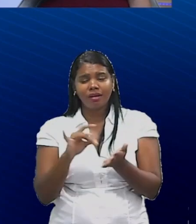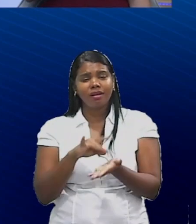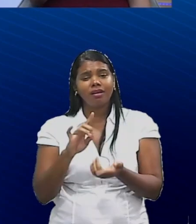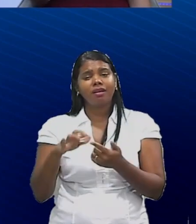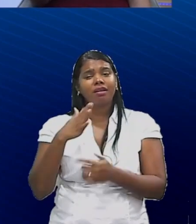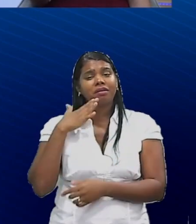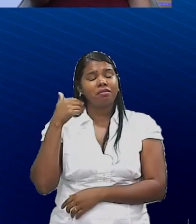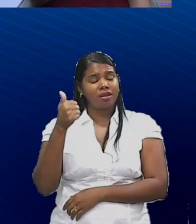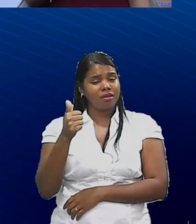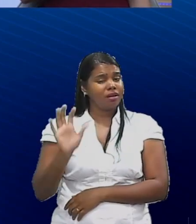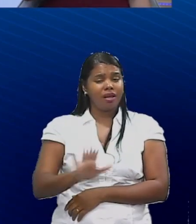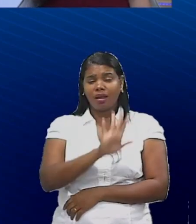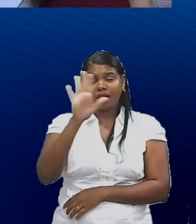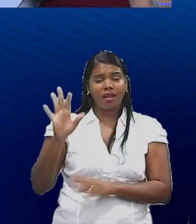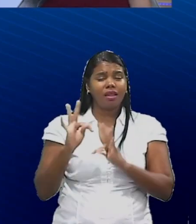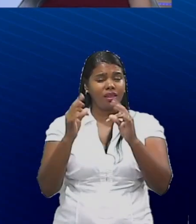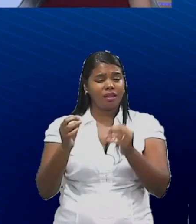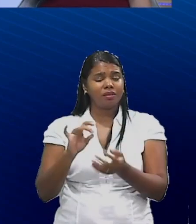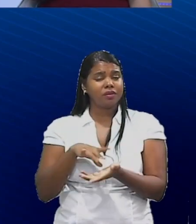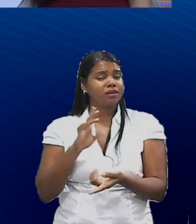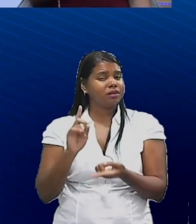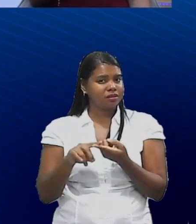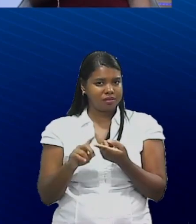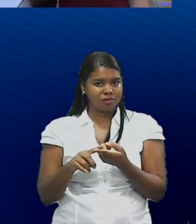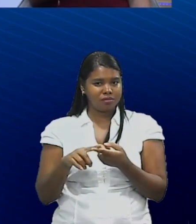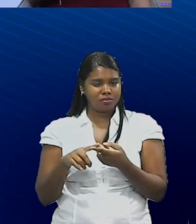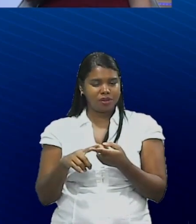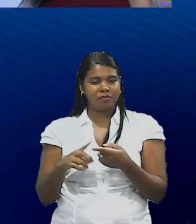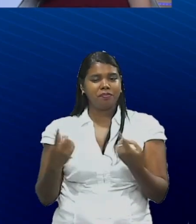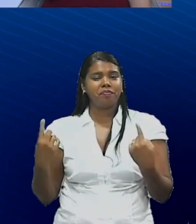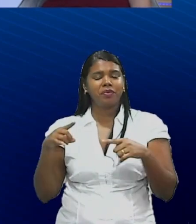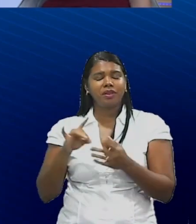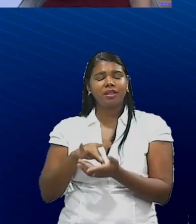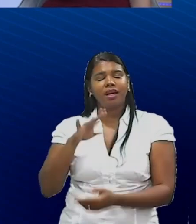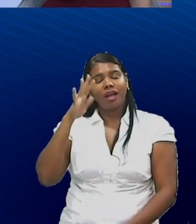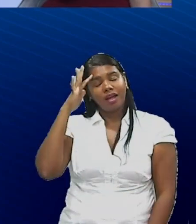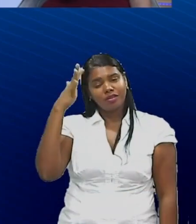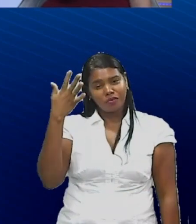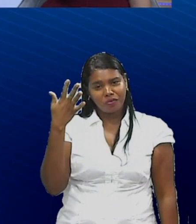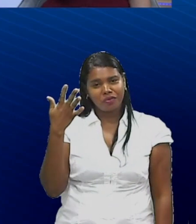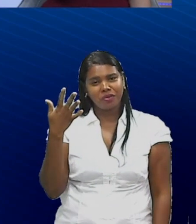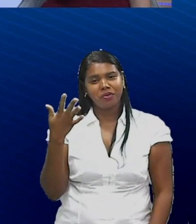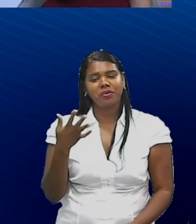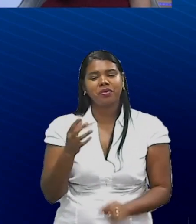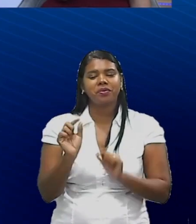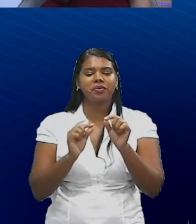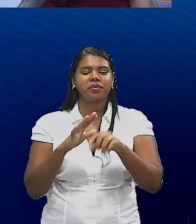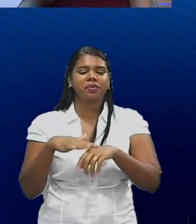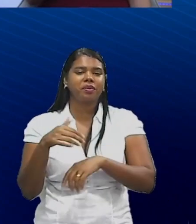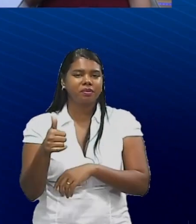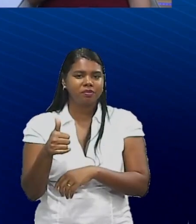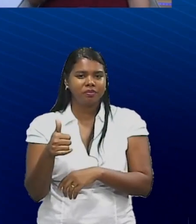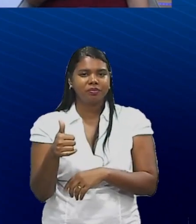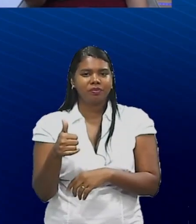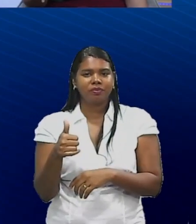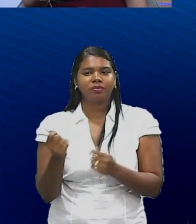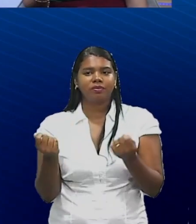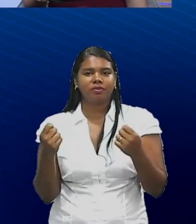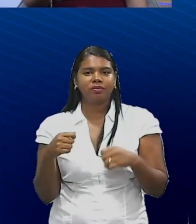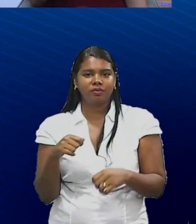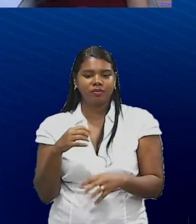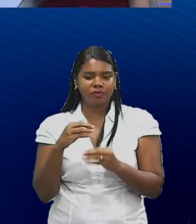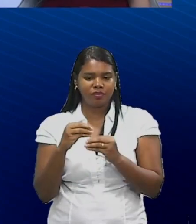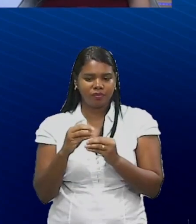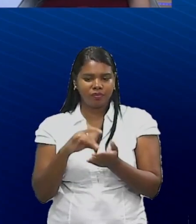ela é radical. Então, é uma melhoria de grande impacto. Então, resolveu-se colocar o quê? A melhoria pura, porque ela pode ser